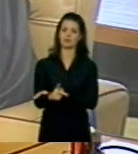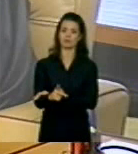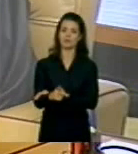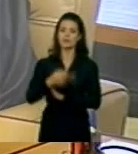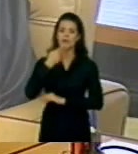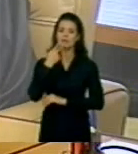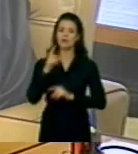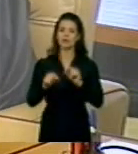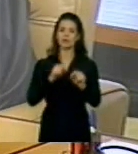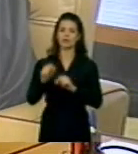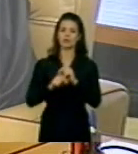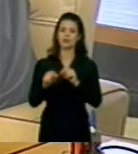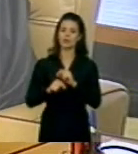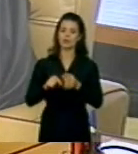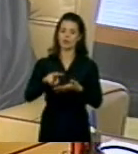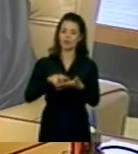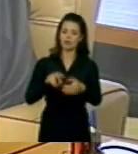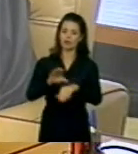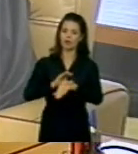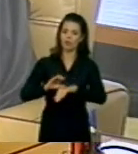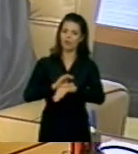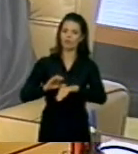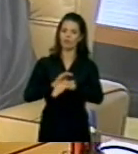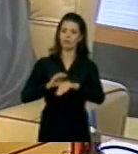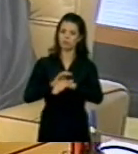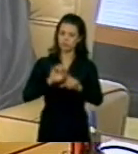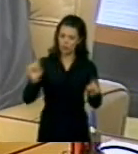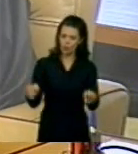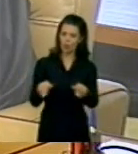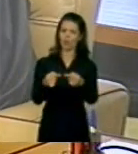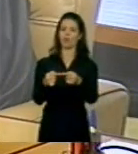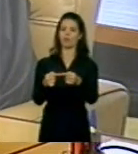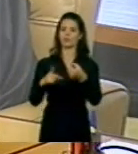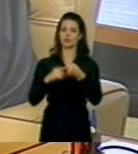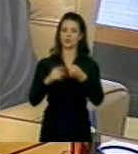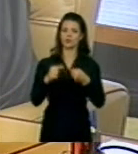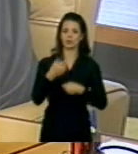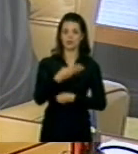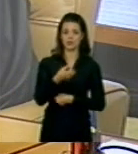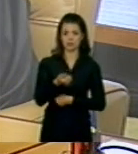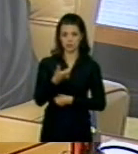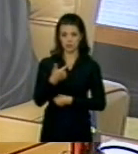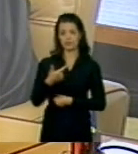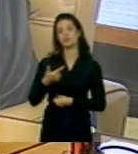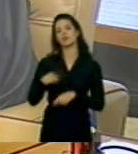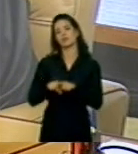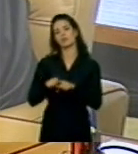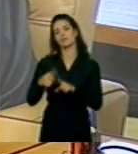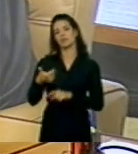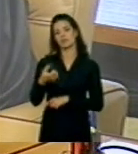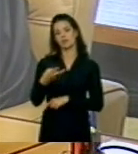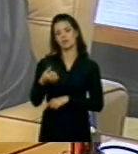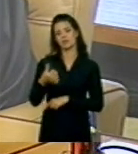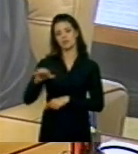que denomina de leitura constitucionalmente adequada dos artigos 312 e 313 do Código de